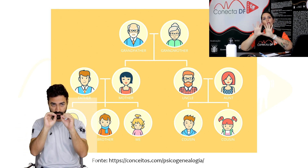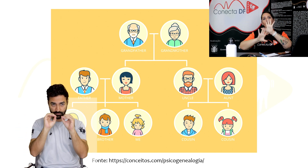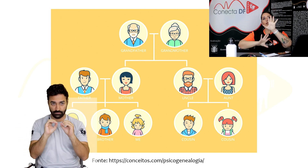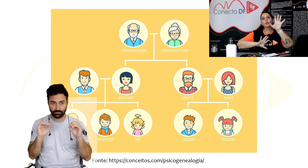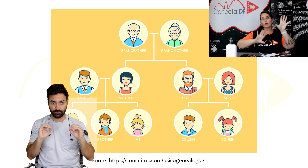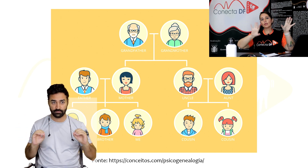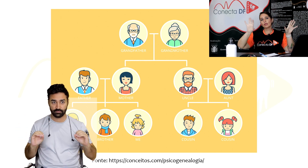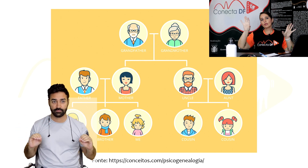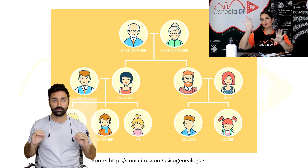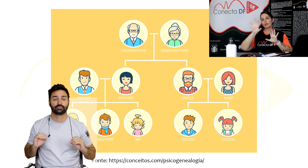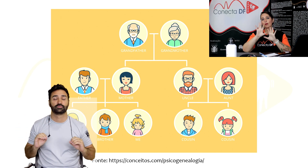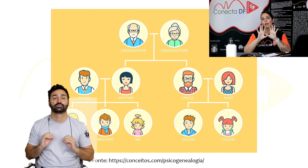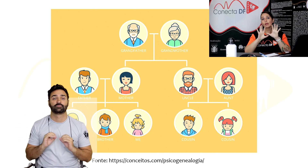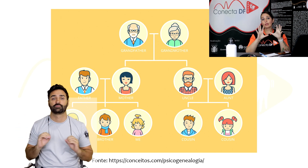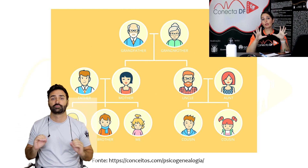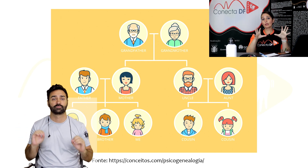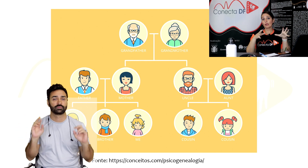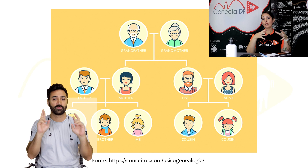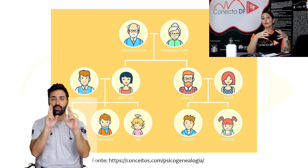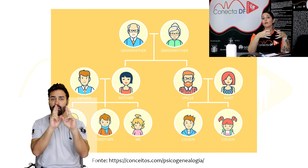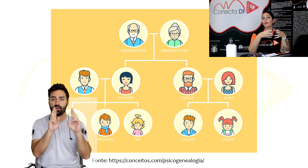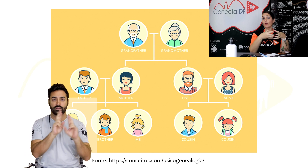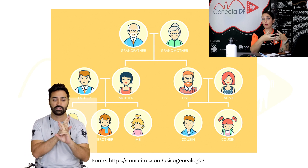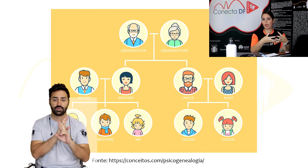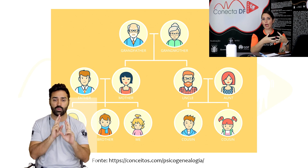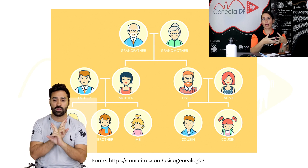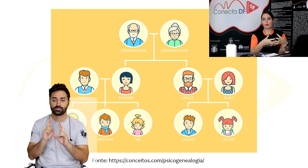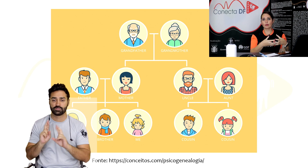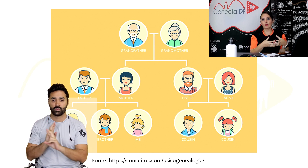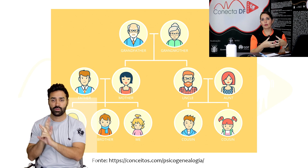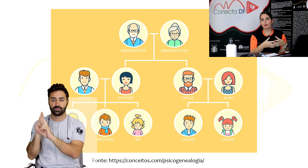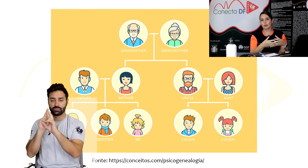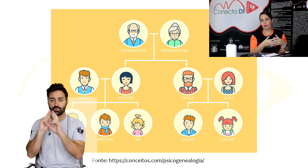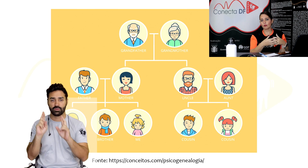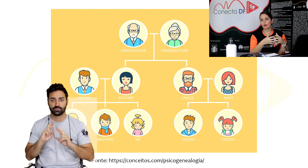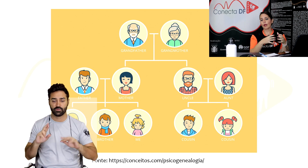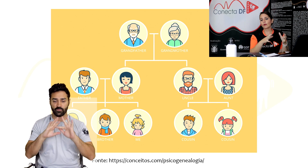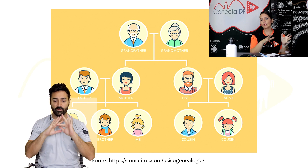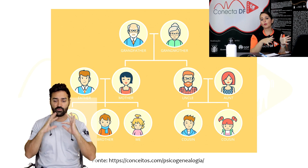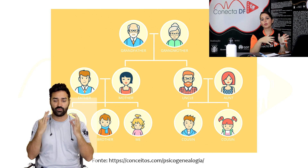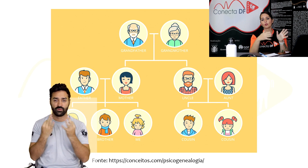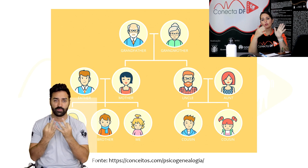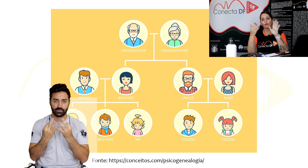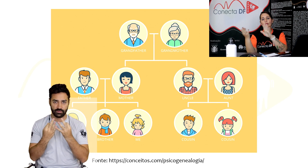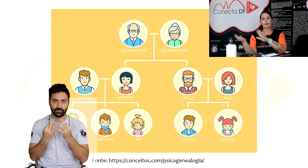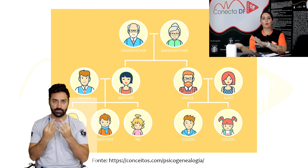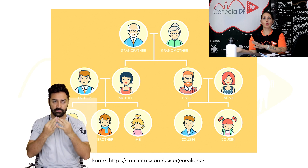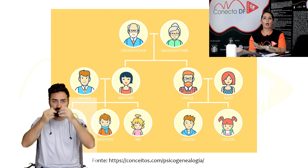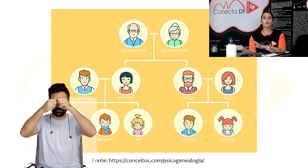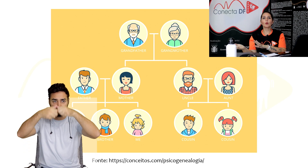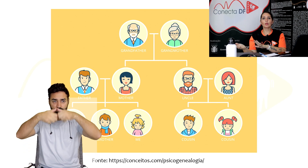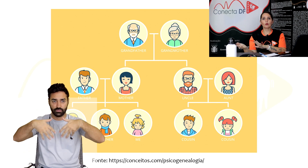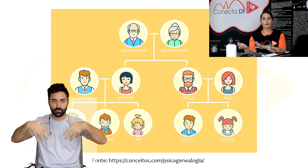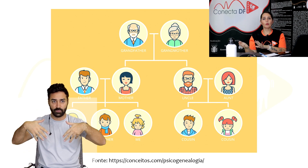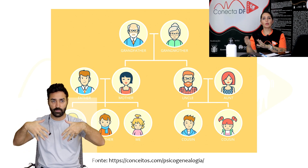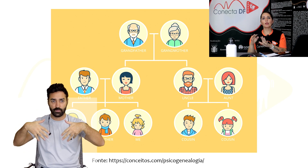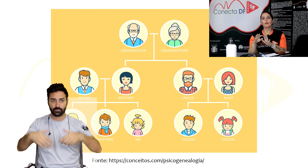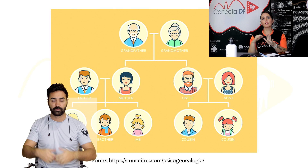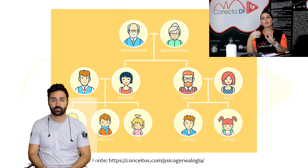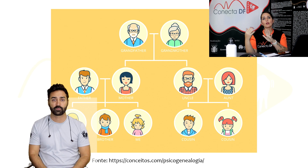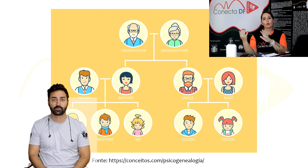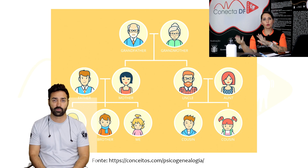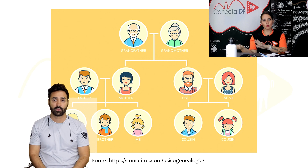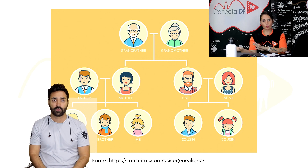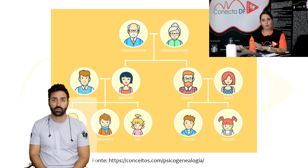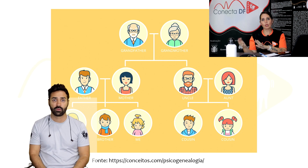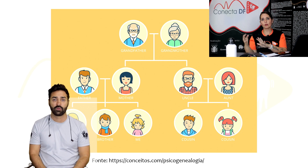várias relações que são estabelecidas ali familiares, certo? Claro que depois a gente vai extrapolar um pouquinho a família e vai